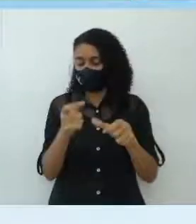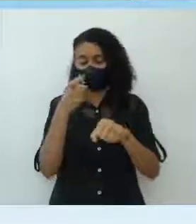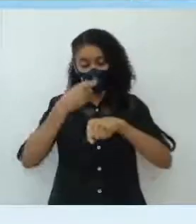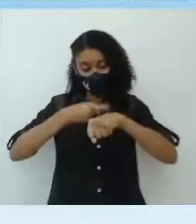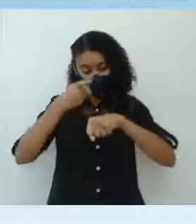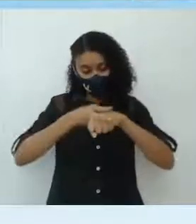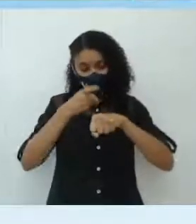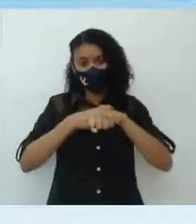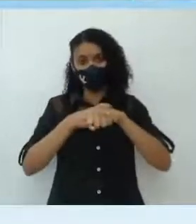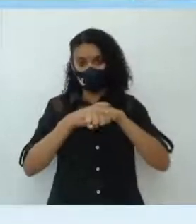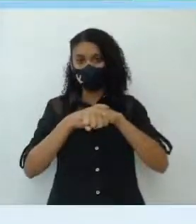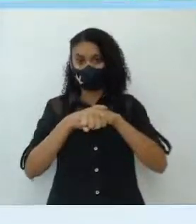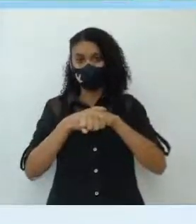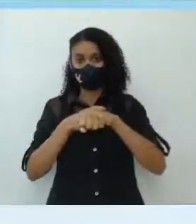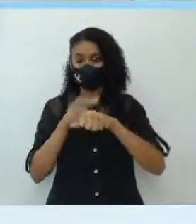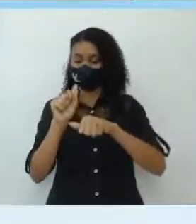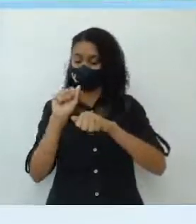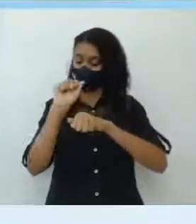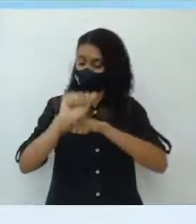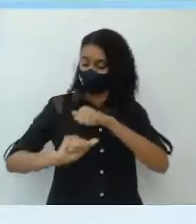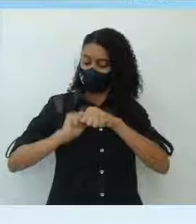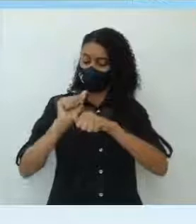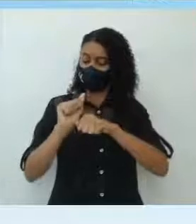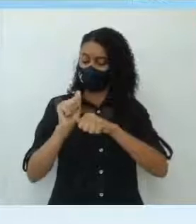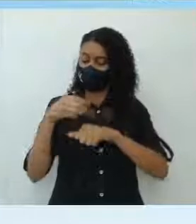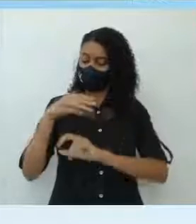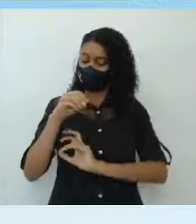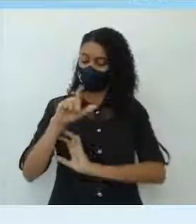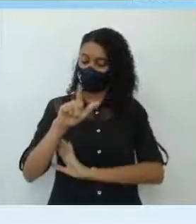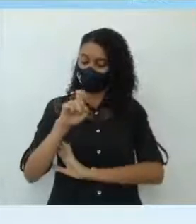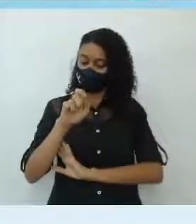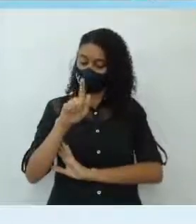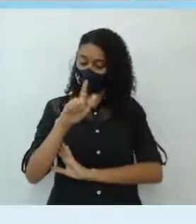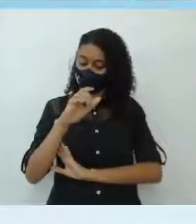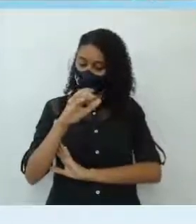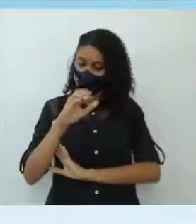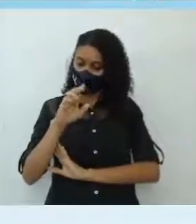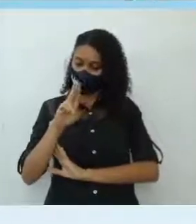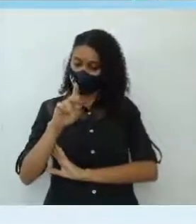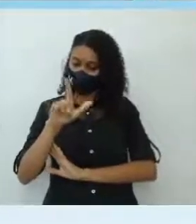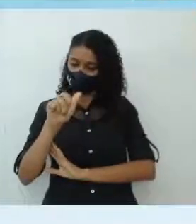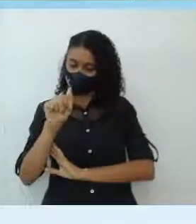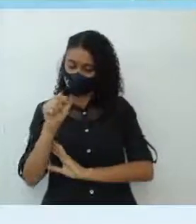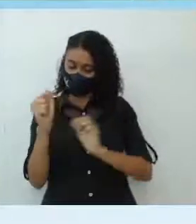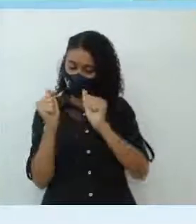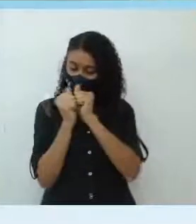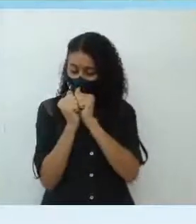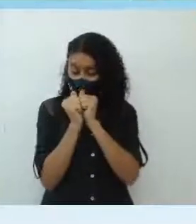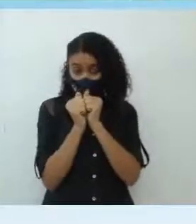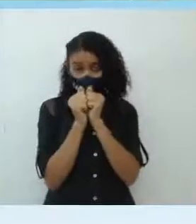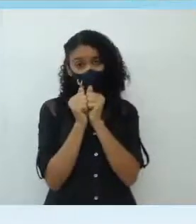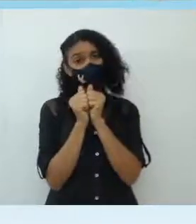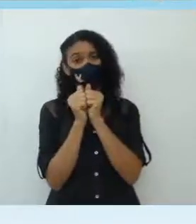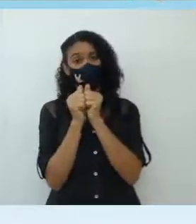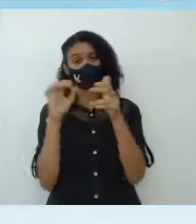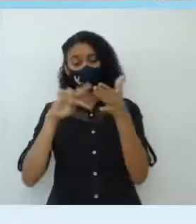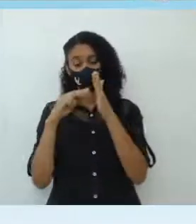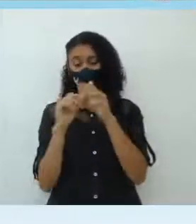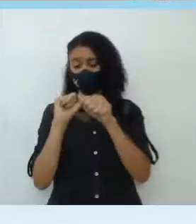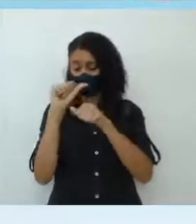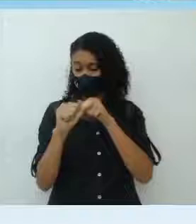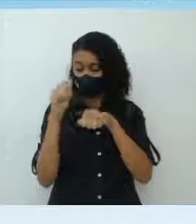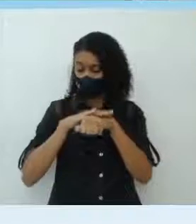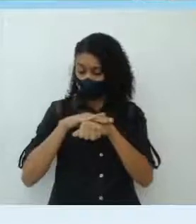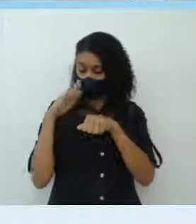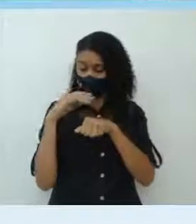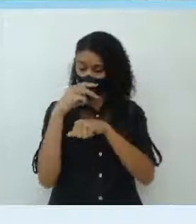estado sólido, os átomos e moléculas estão bem juntinhos, bem próximos. Isso quer dizer que eu tenho mais átomos, mais prótons